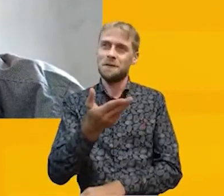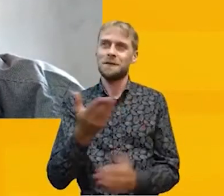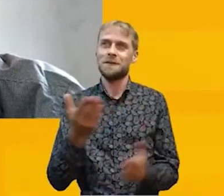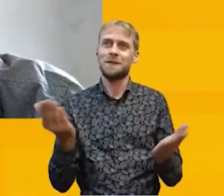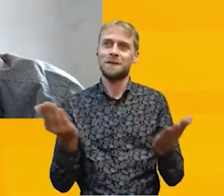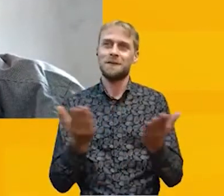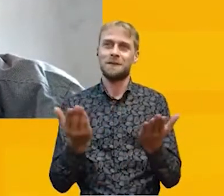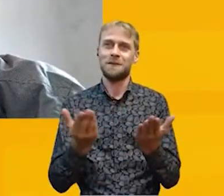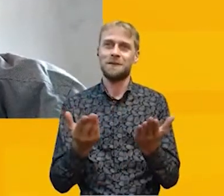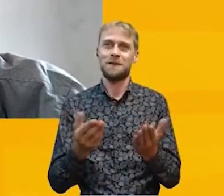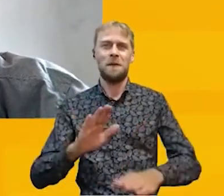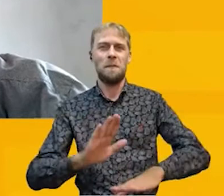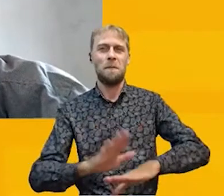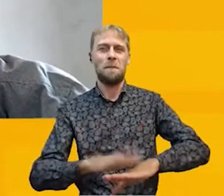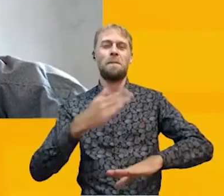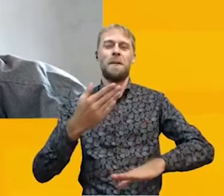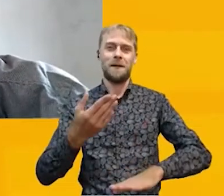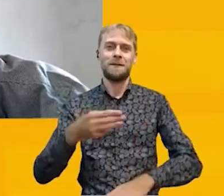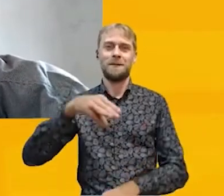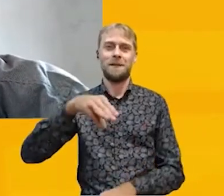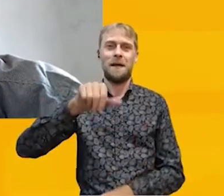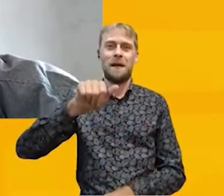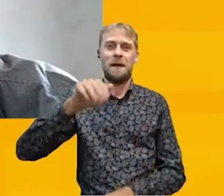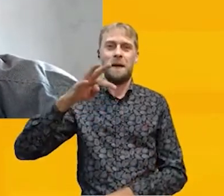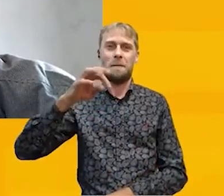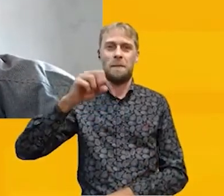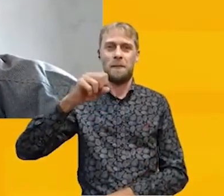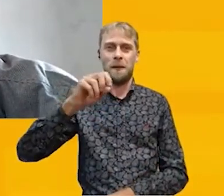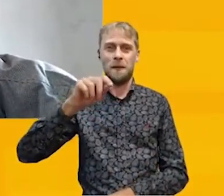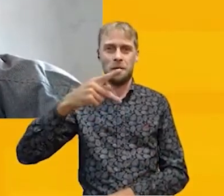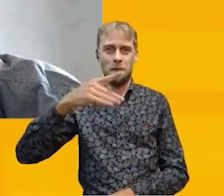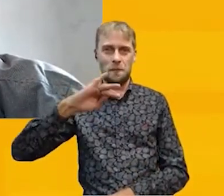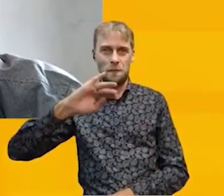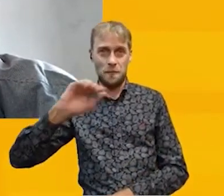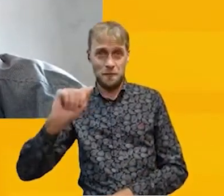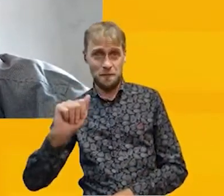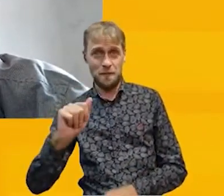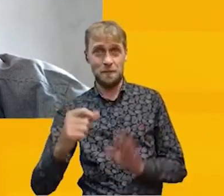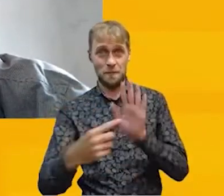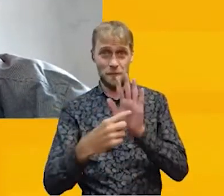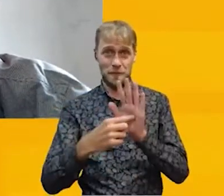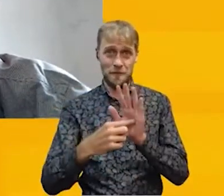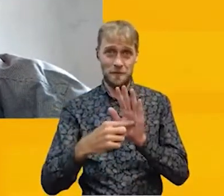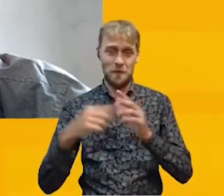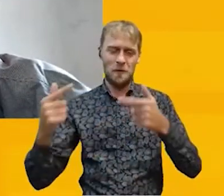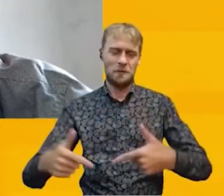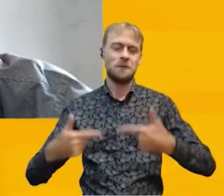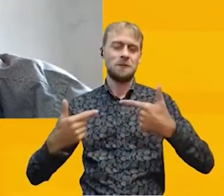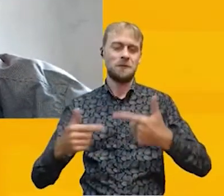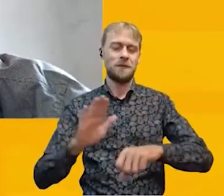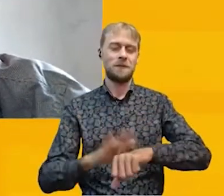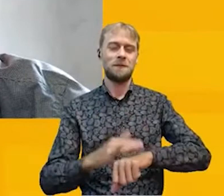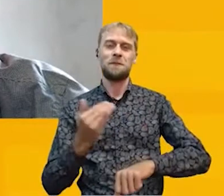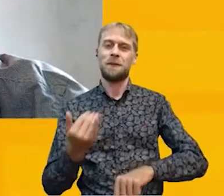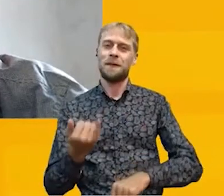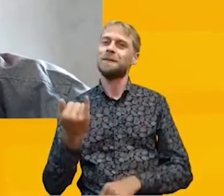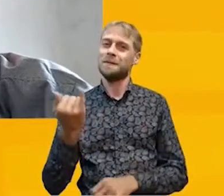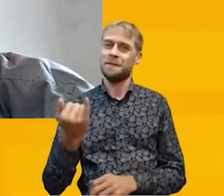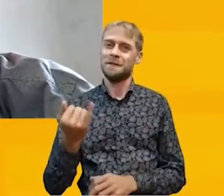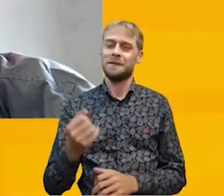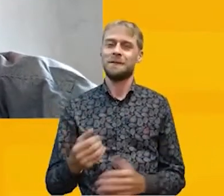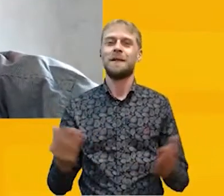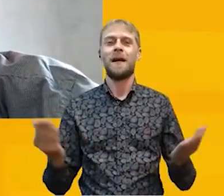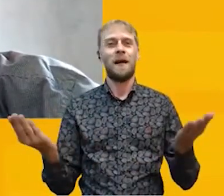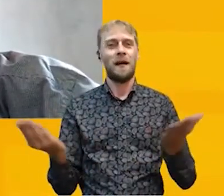tenho dúvida disso, né? O Matopiba na tela aí vai longe. Bom, vamos passar agora para ouvir o Lívio,